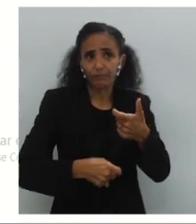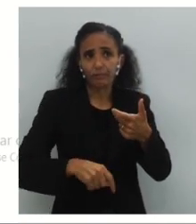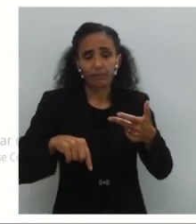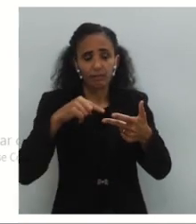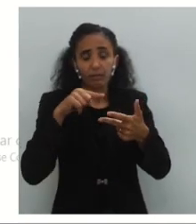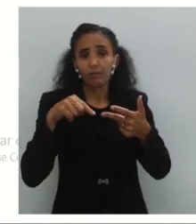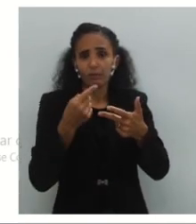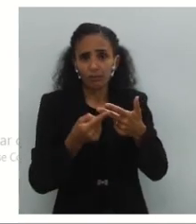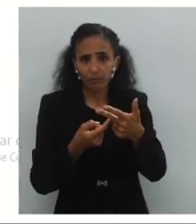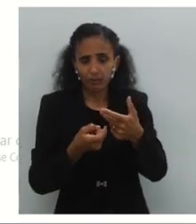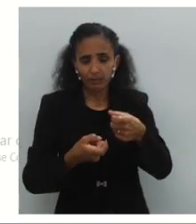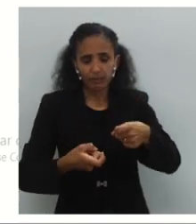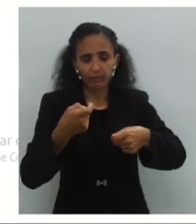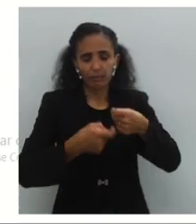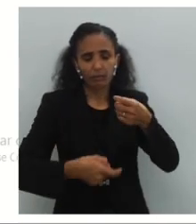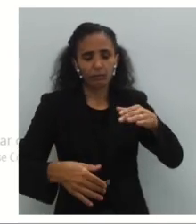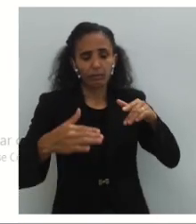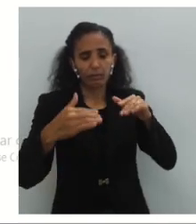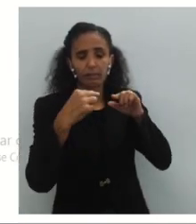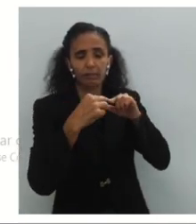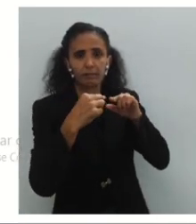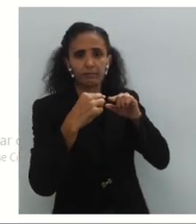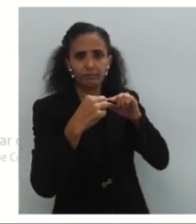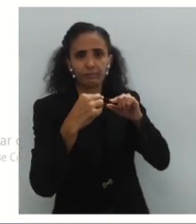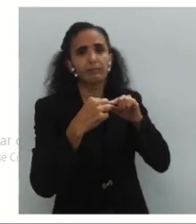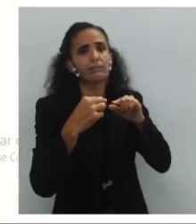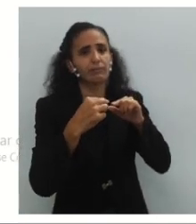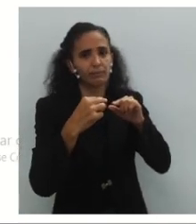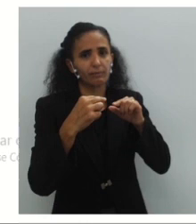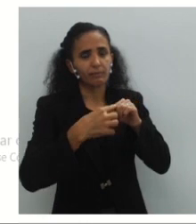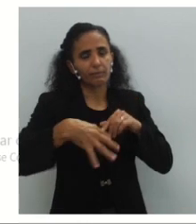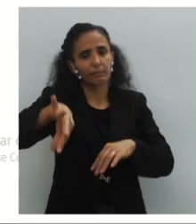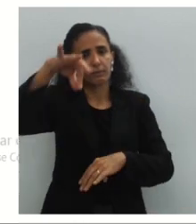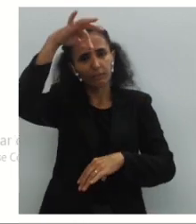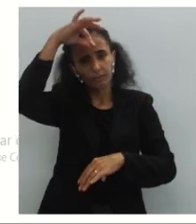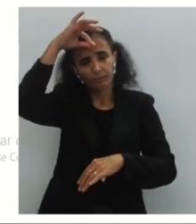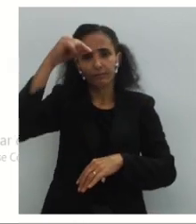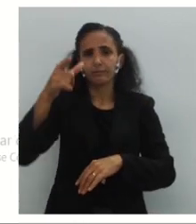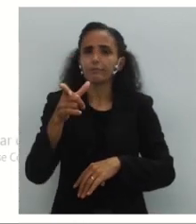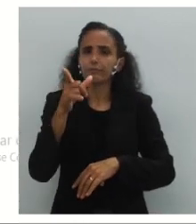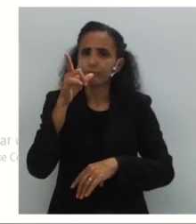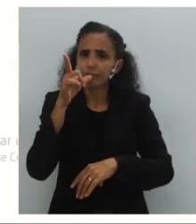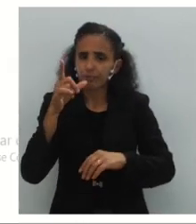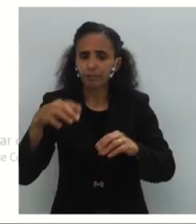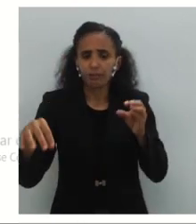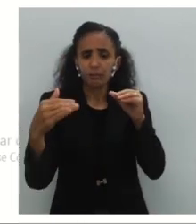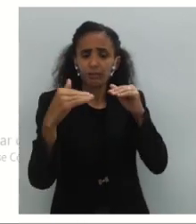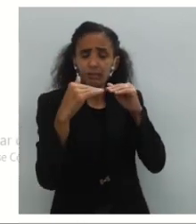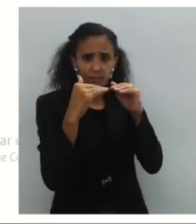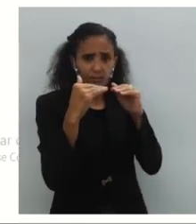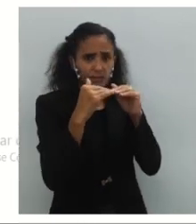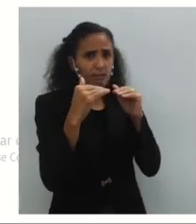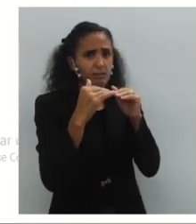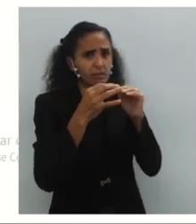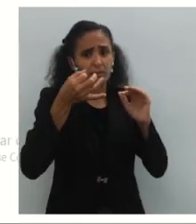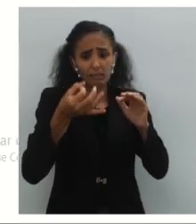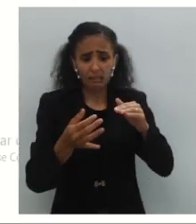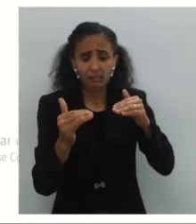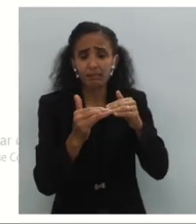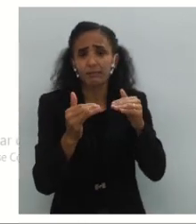pessoa infectada, quando a membrana mucosa que reveste a boca, a vagina, o